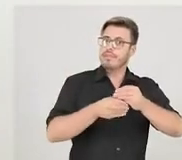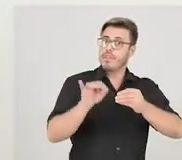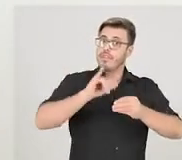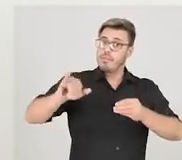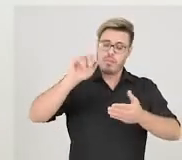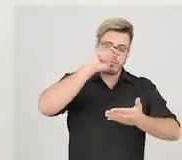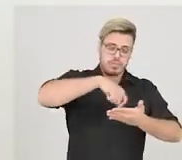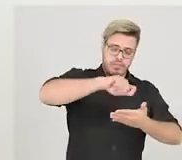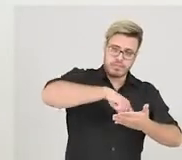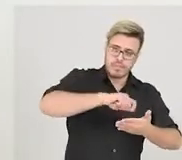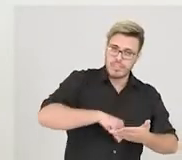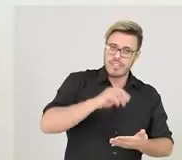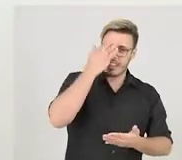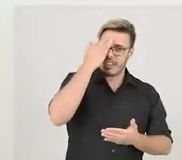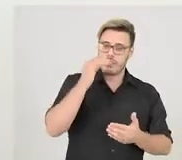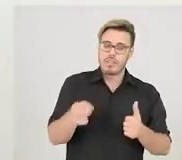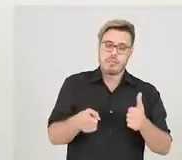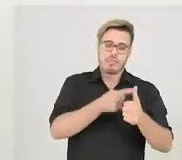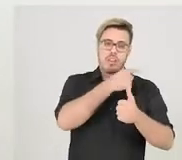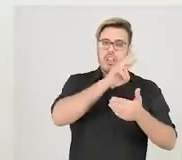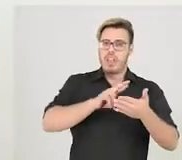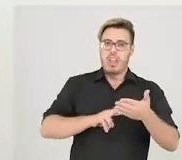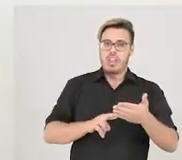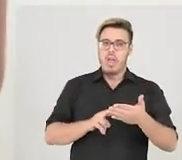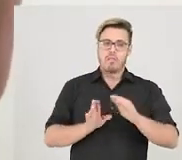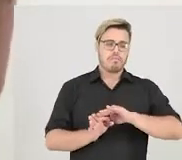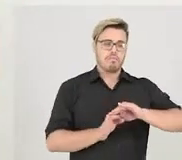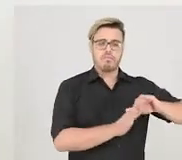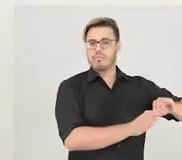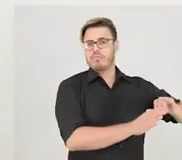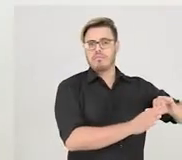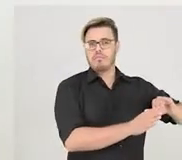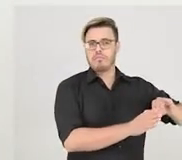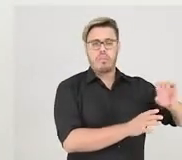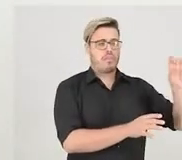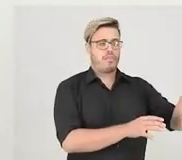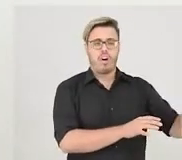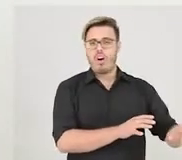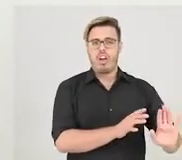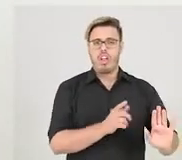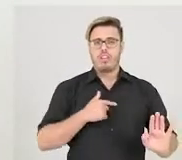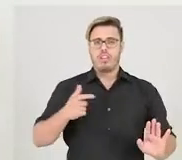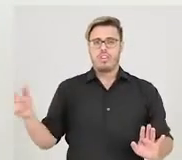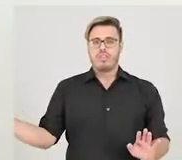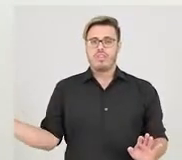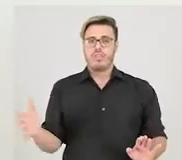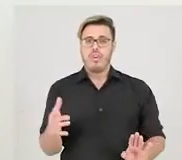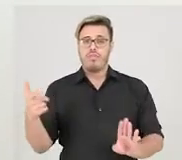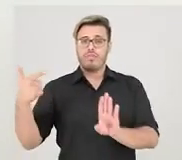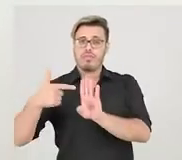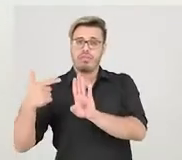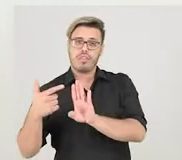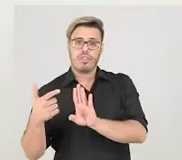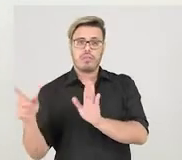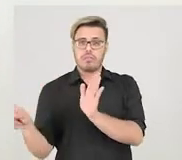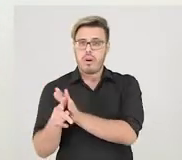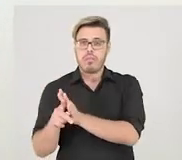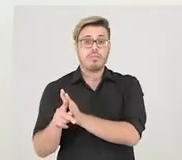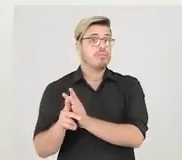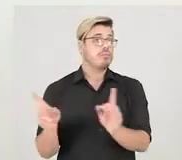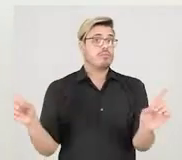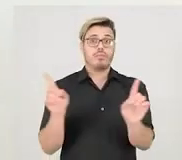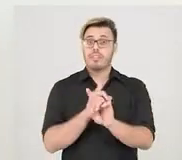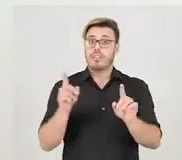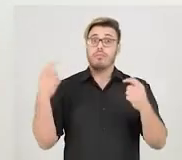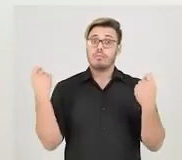Vou fazer um novinho do segundo bimestre. Não, é interessante que eles se conversem, porque ele começou de uma forma,